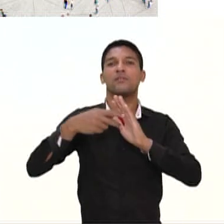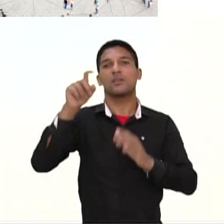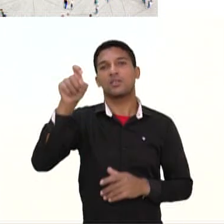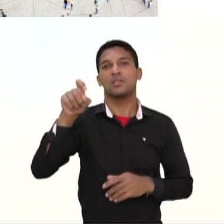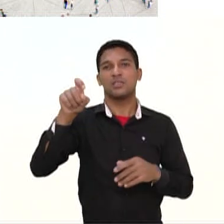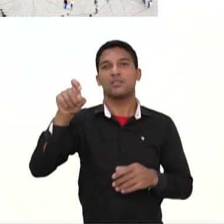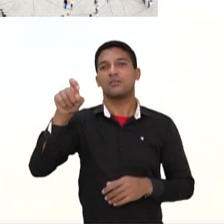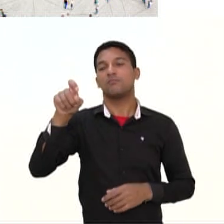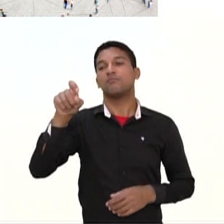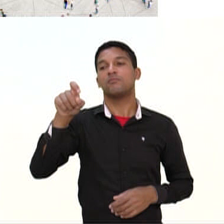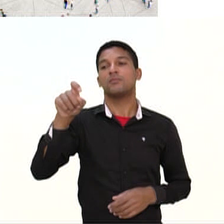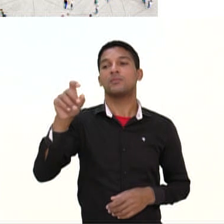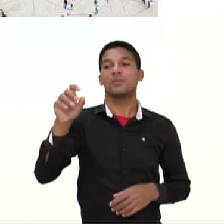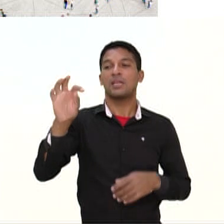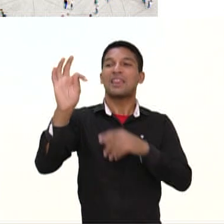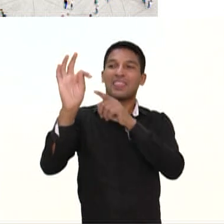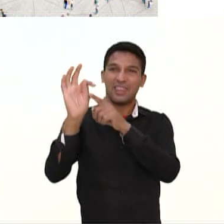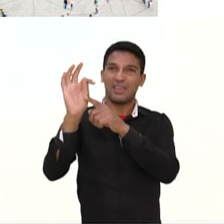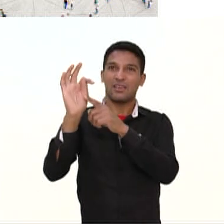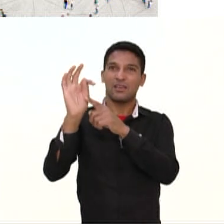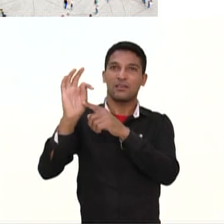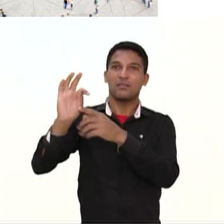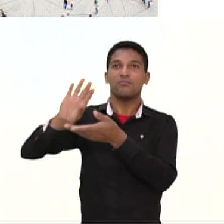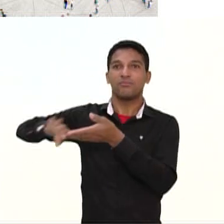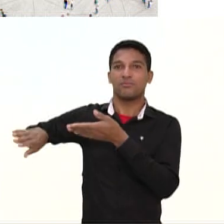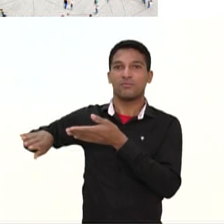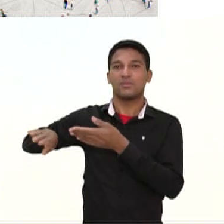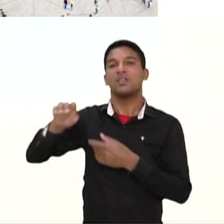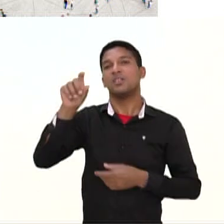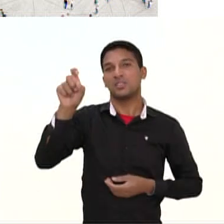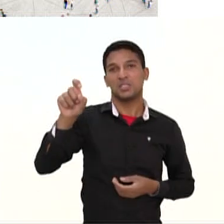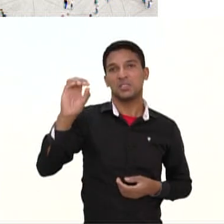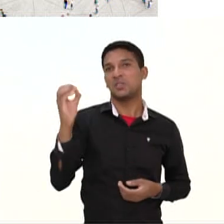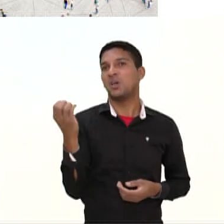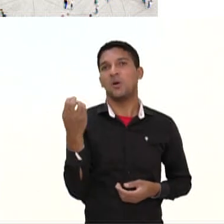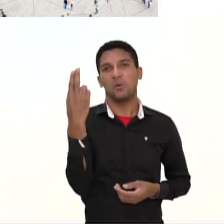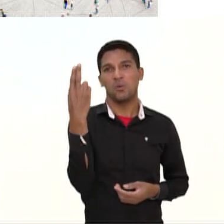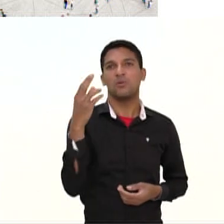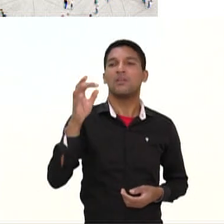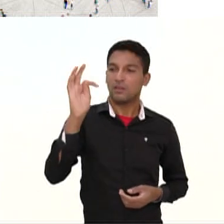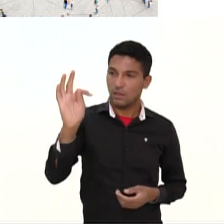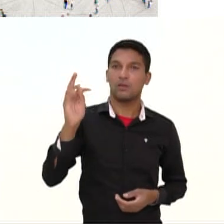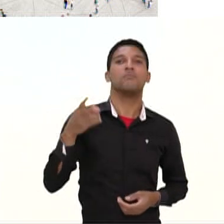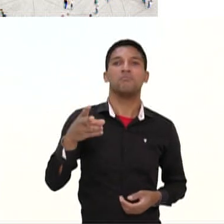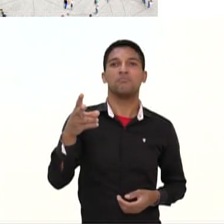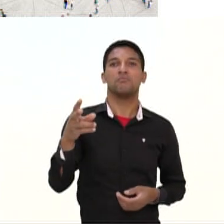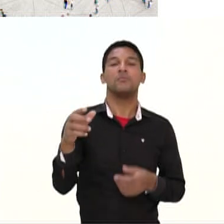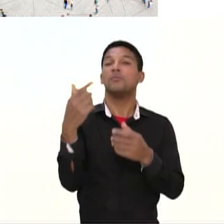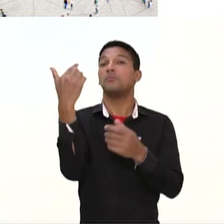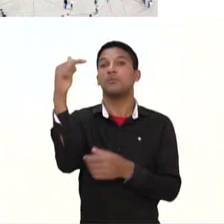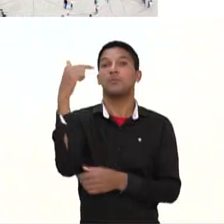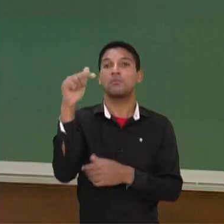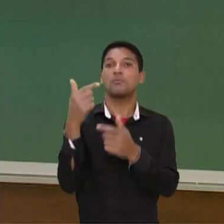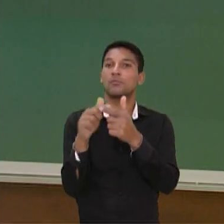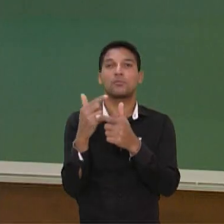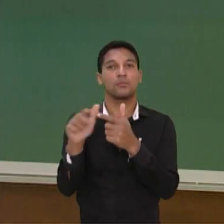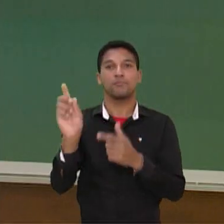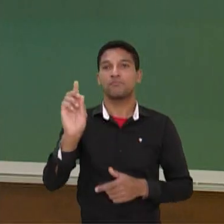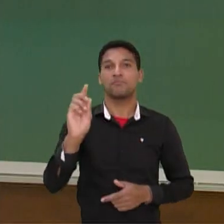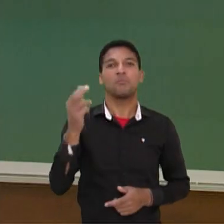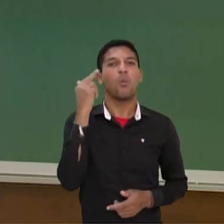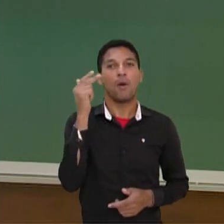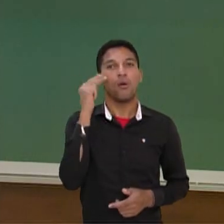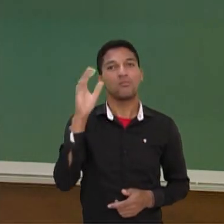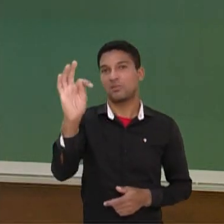x pelo t, mas não muda nada não, né? Você pode enxergar esse t como sendo o x lá, que não vai ter problema nenhum. Nesse caso aqui, o nosso